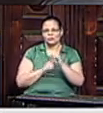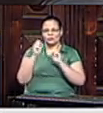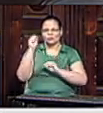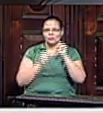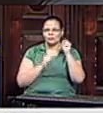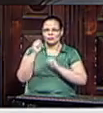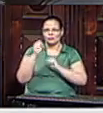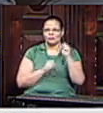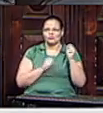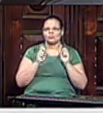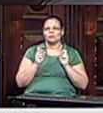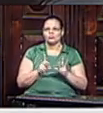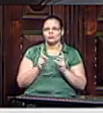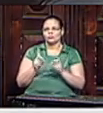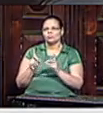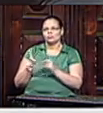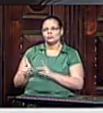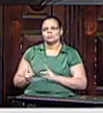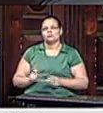financeiro,